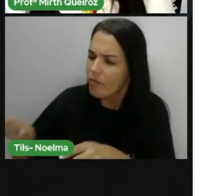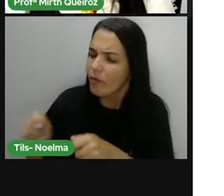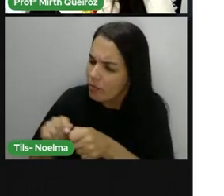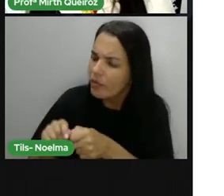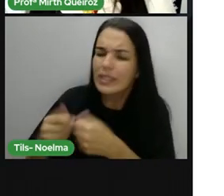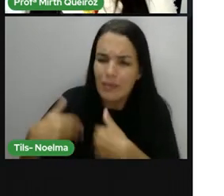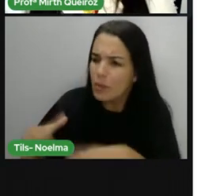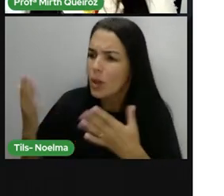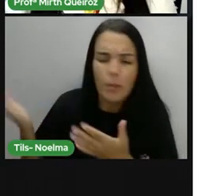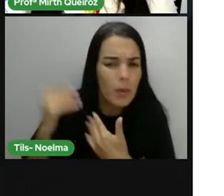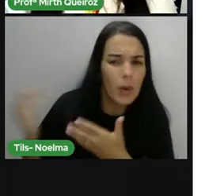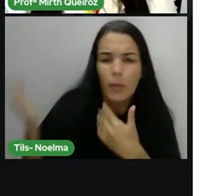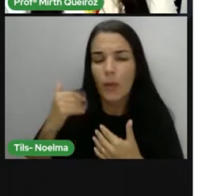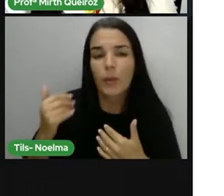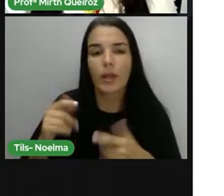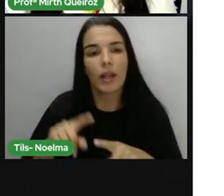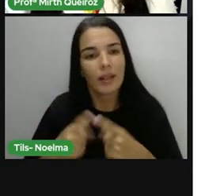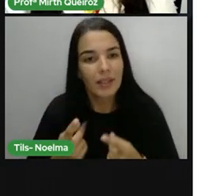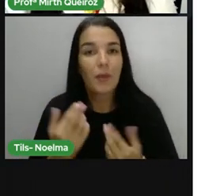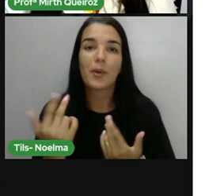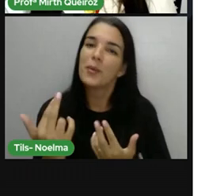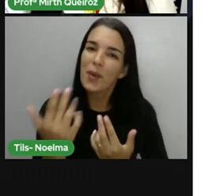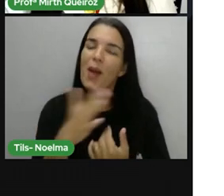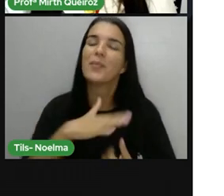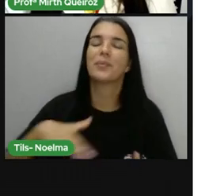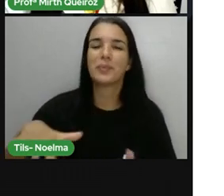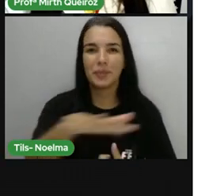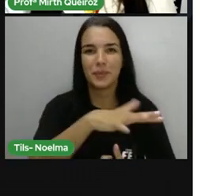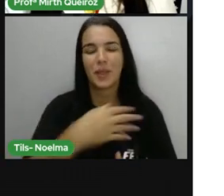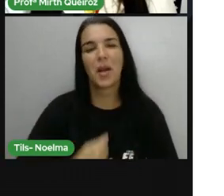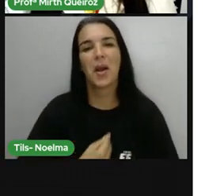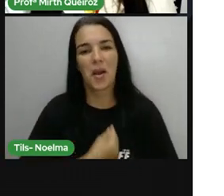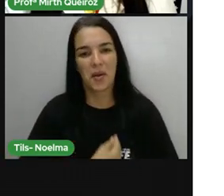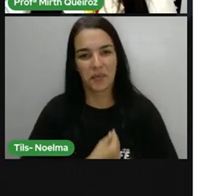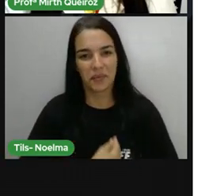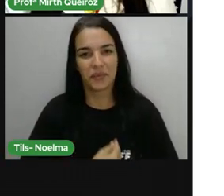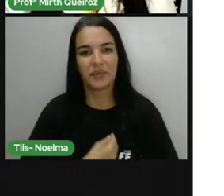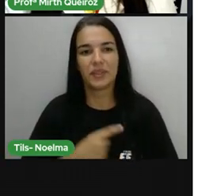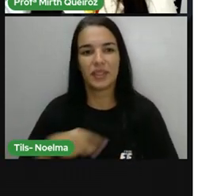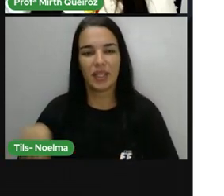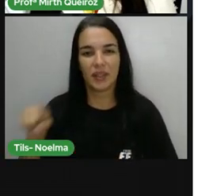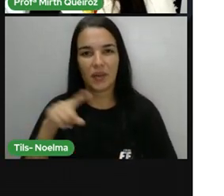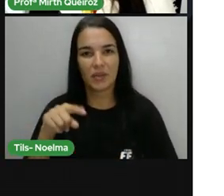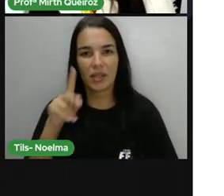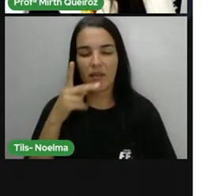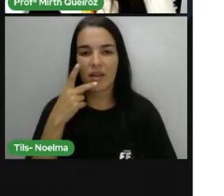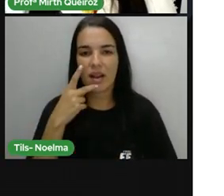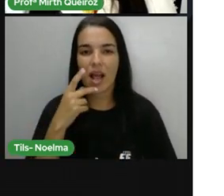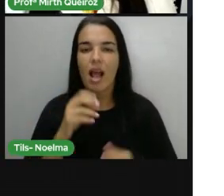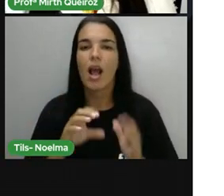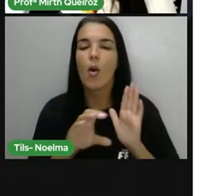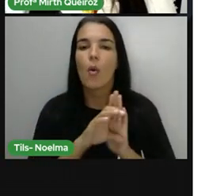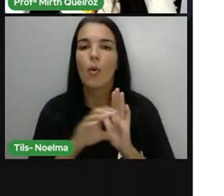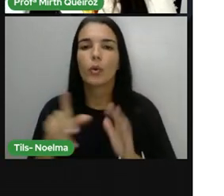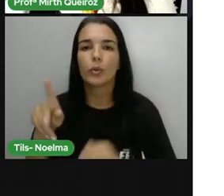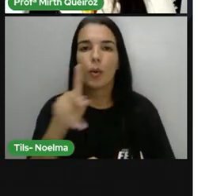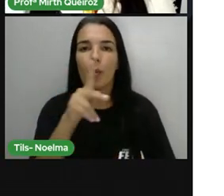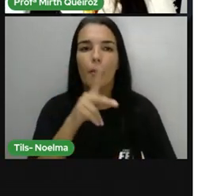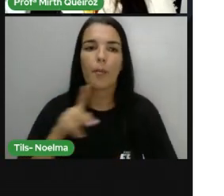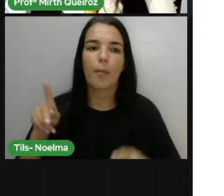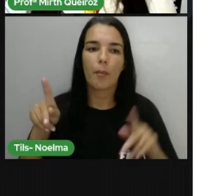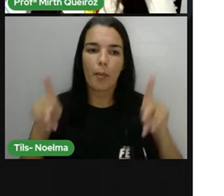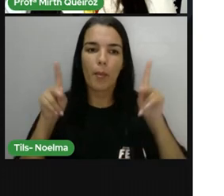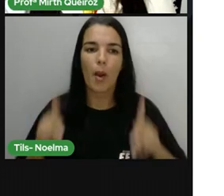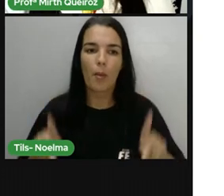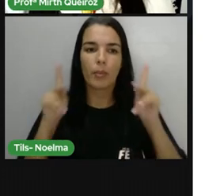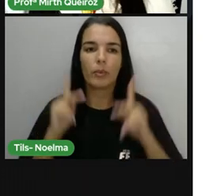e fez, né? E assim a vida da gente também. Esse texto aí é uma adaptação do conto popular de Eloy Moreno, né? Que às vezes a gente deixa de